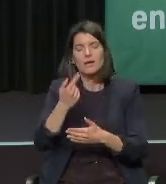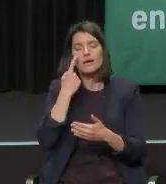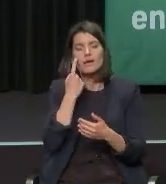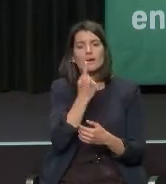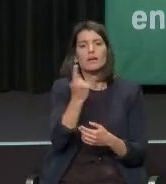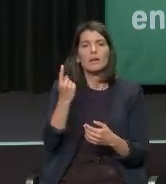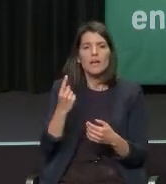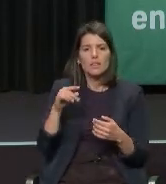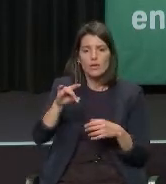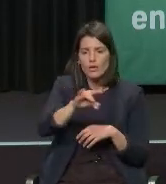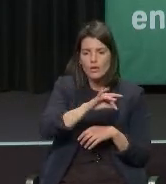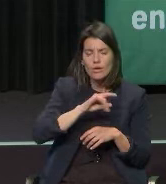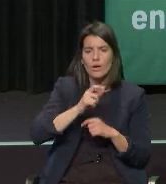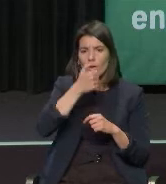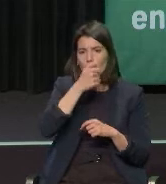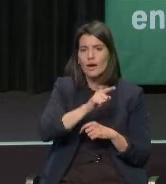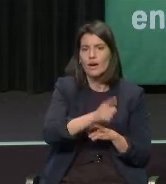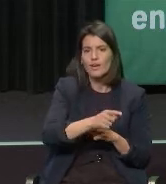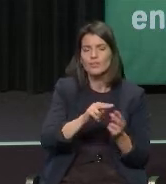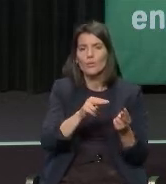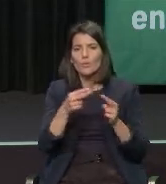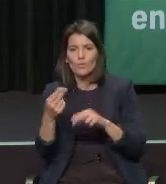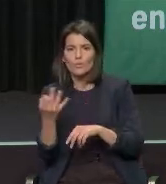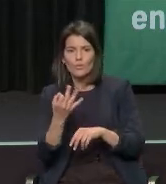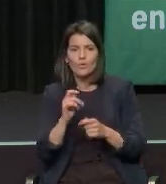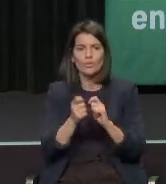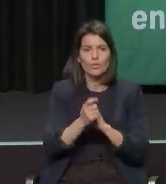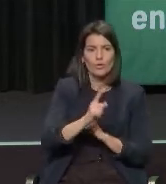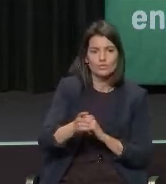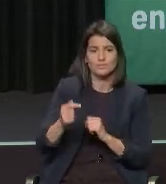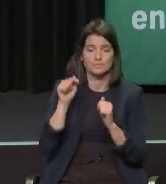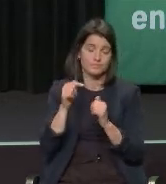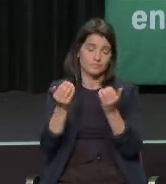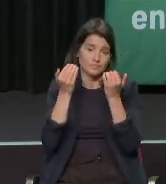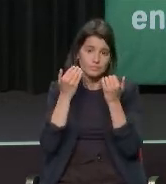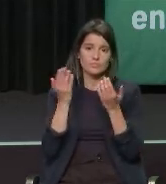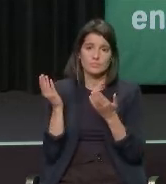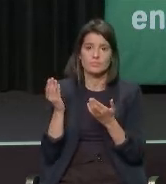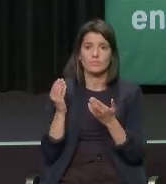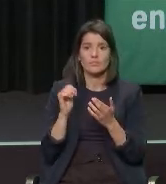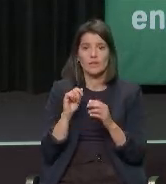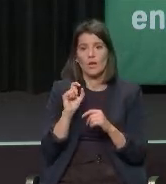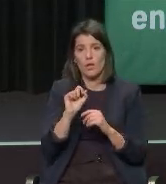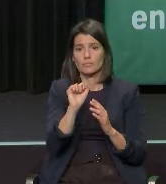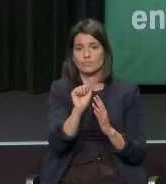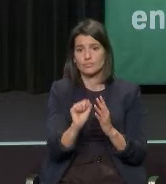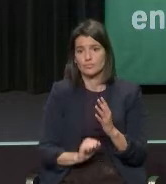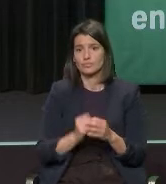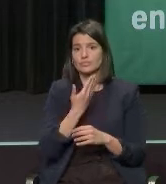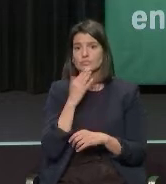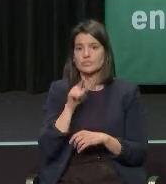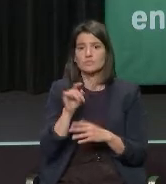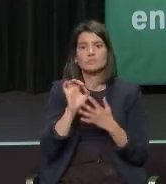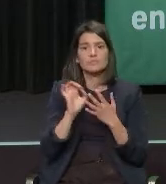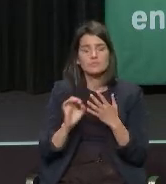está ocupado e o que é que vai sendo alterado ao longo dos anos. Isto depois é uma informação que é classificada de acordo com